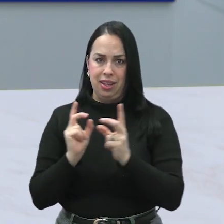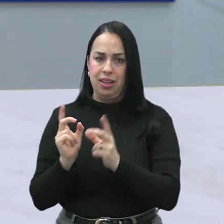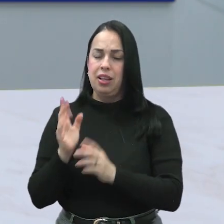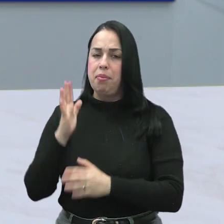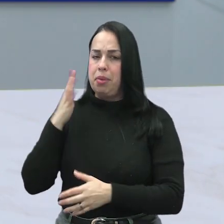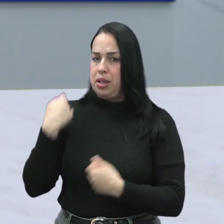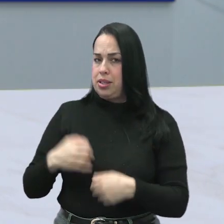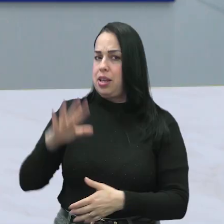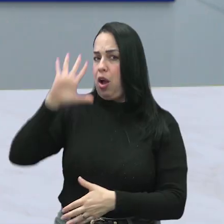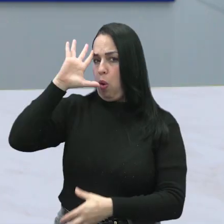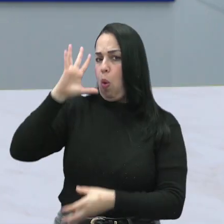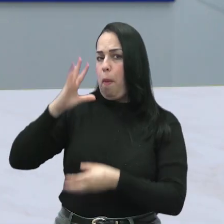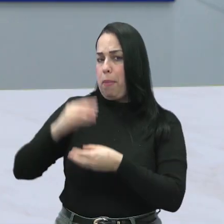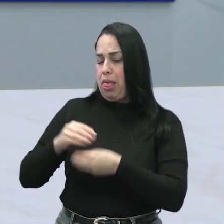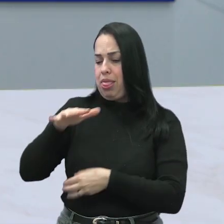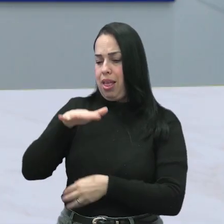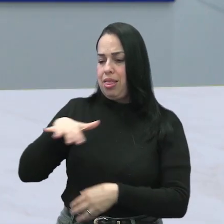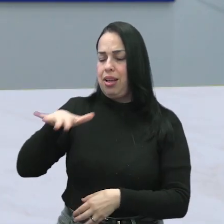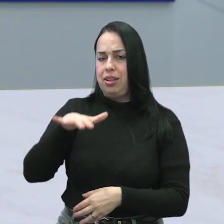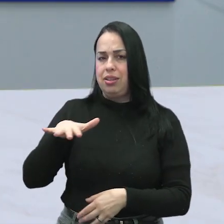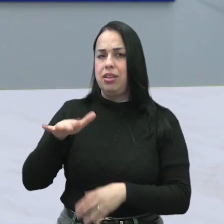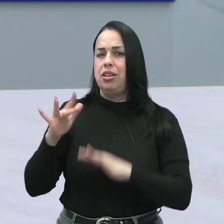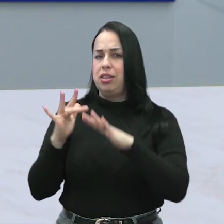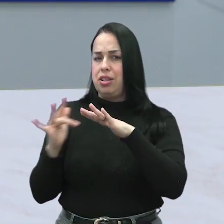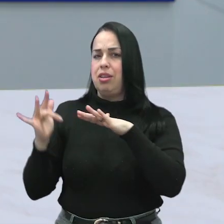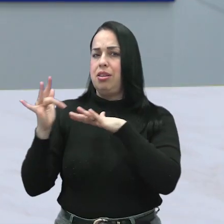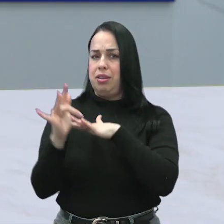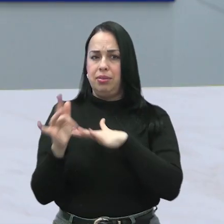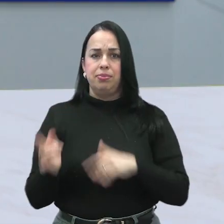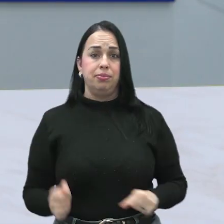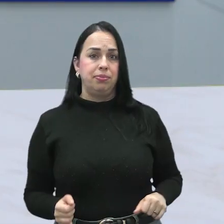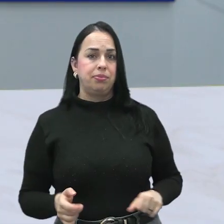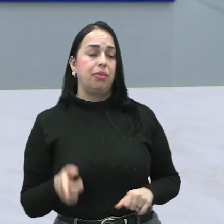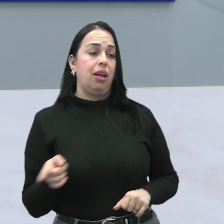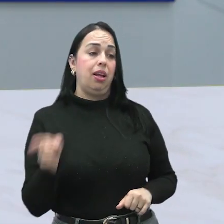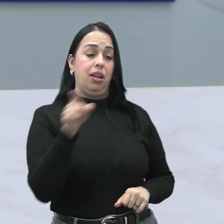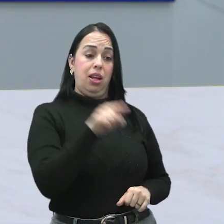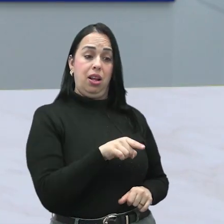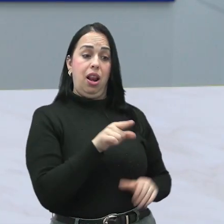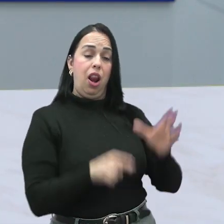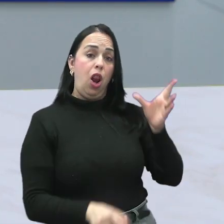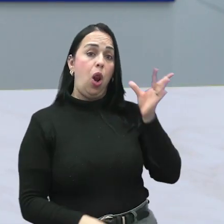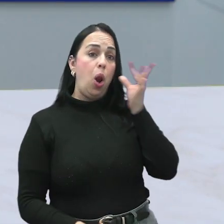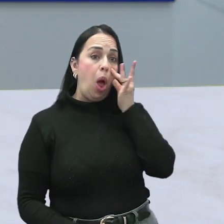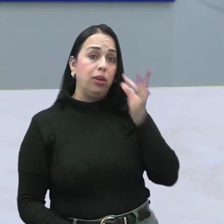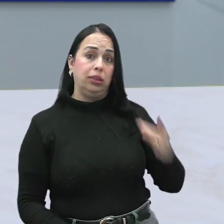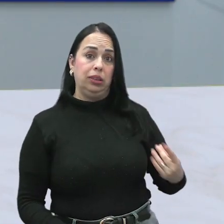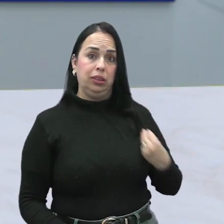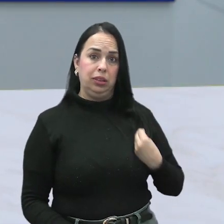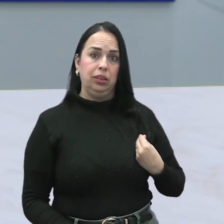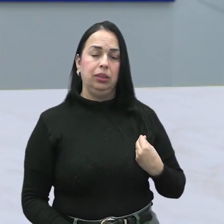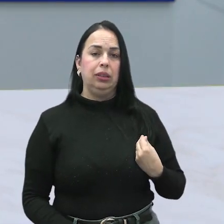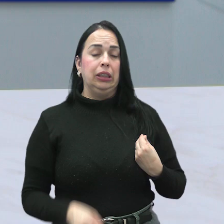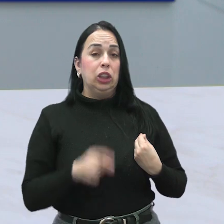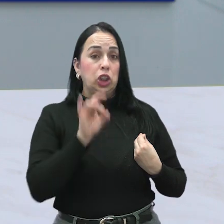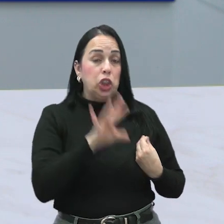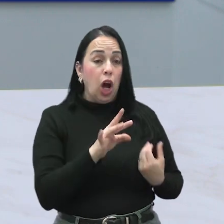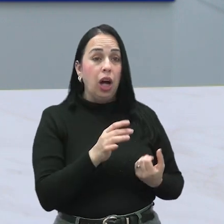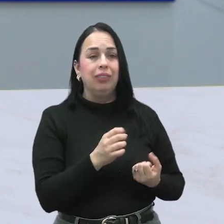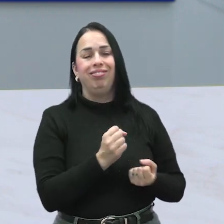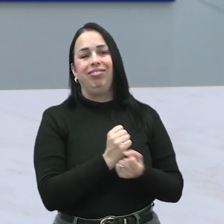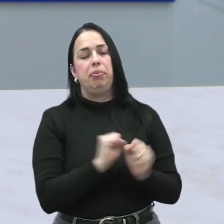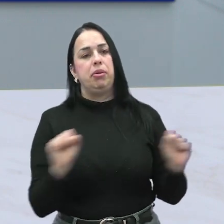fundamental. Entenda muito bem desse mercado online e de mídias sociais. Exclusivamente loja física hoje